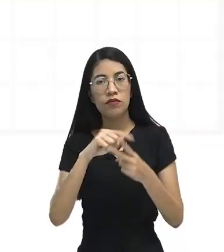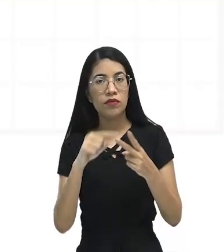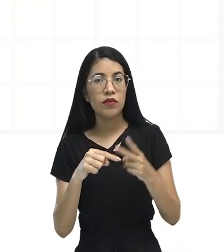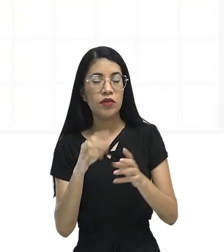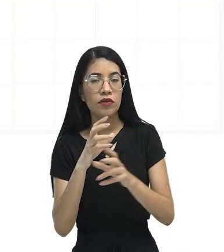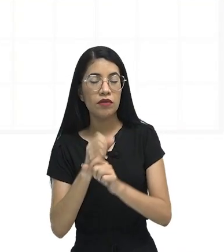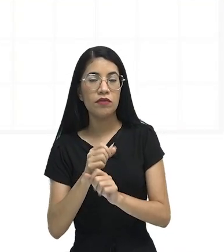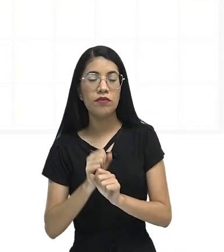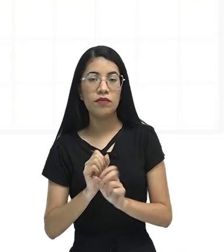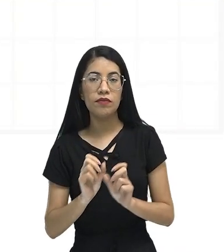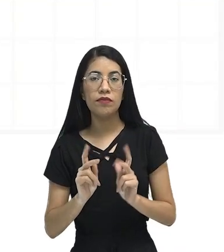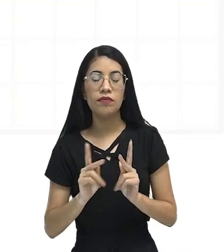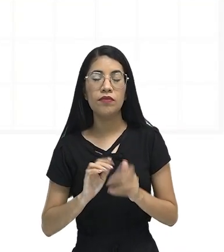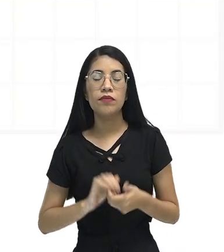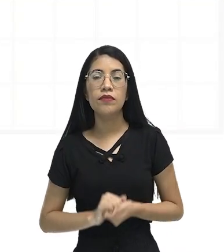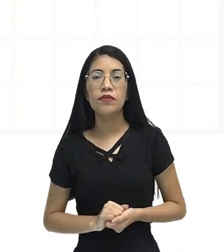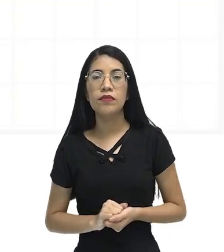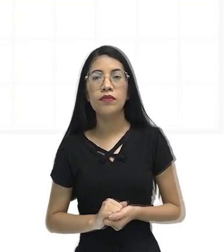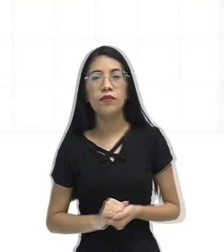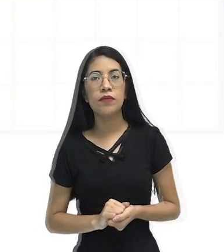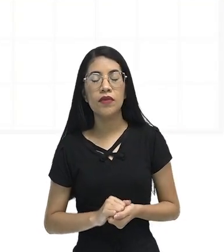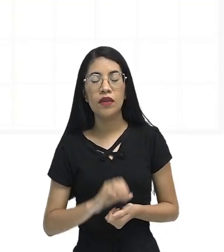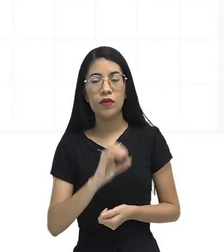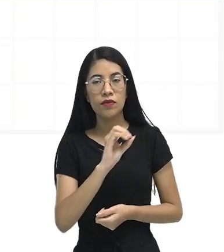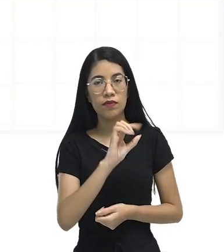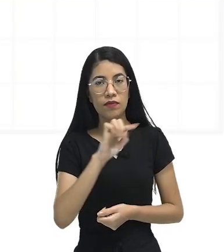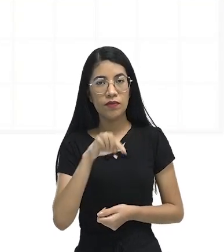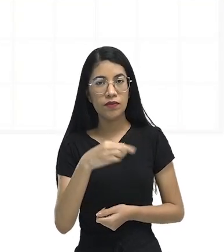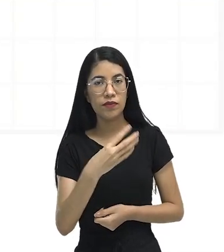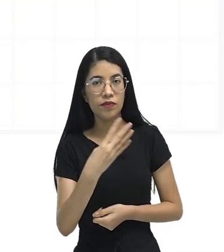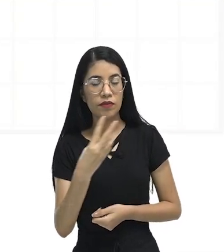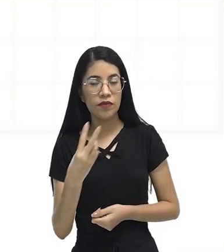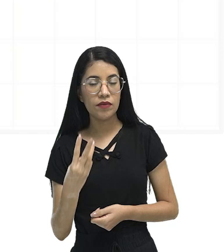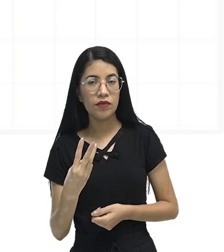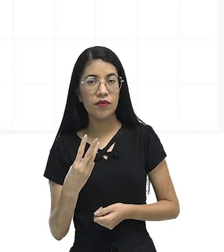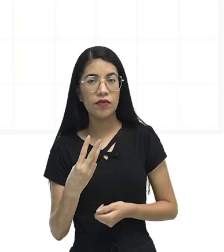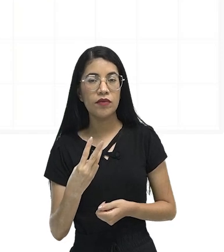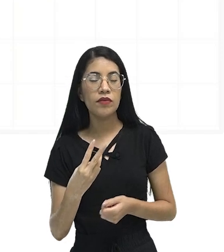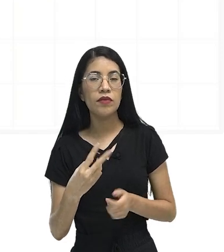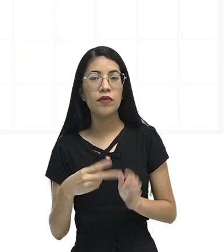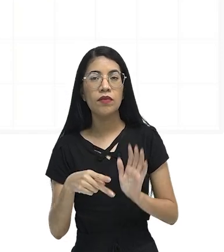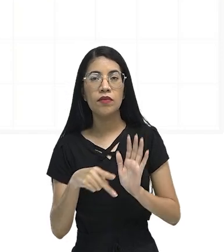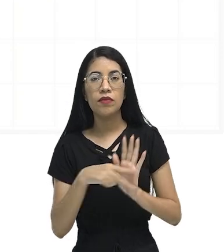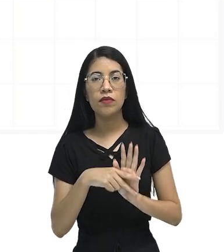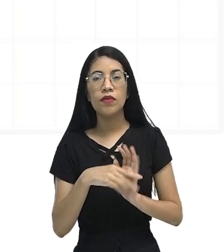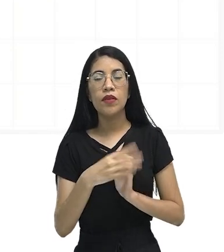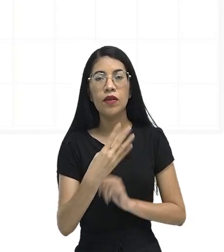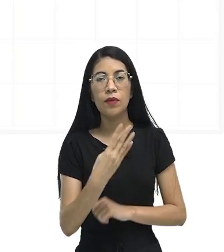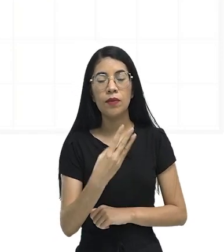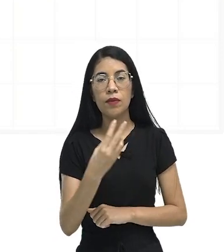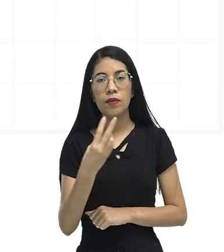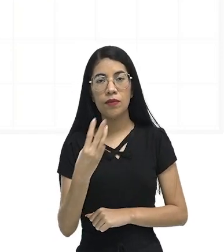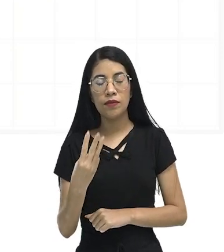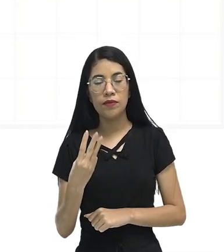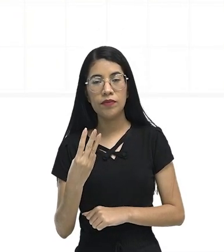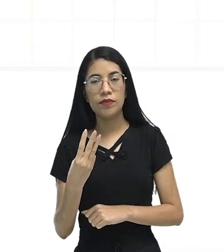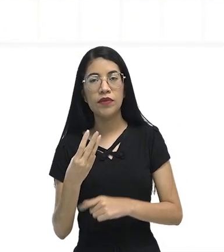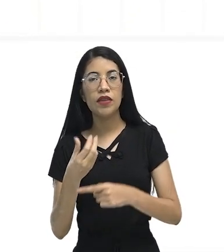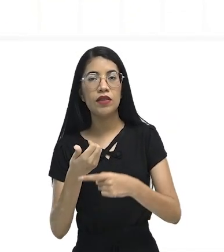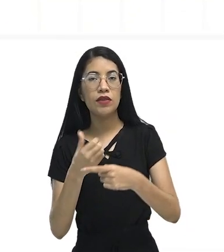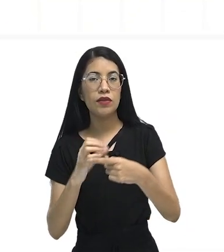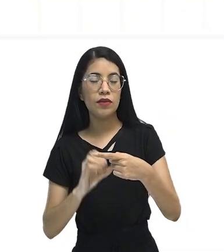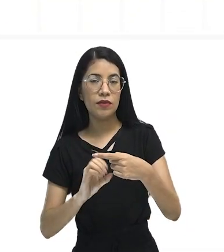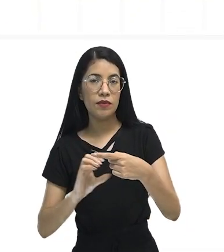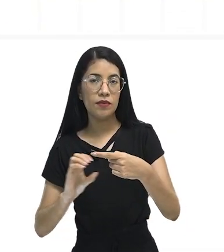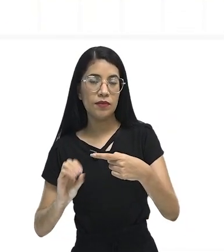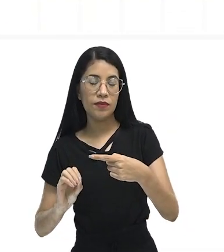seguindo. Então, 0,43 é a mesma coisa que 43 sobre 100. E